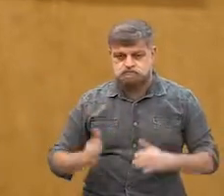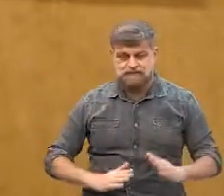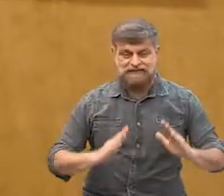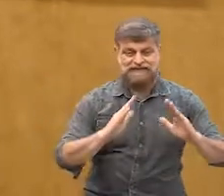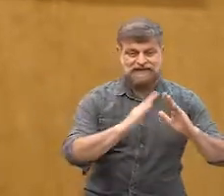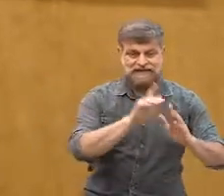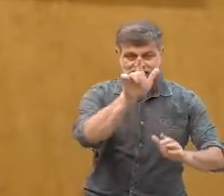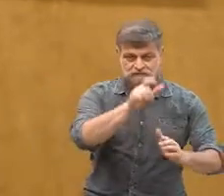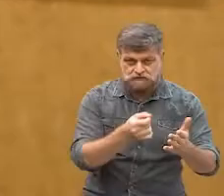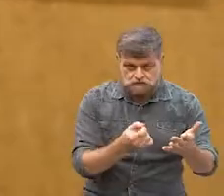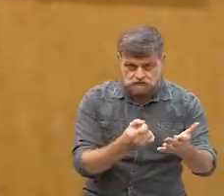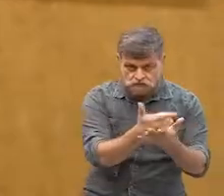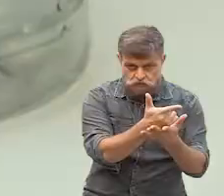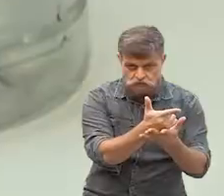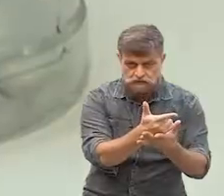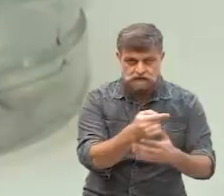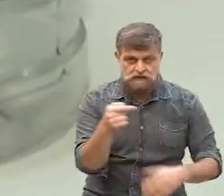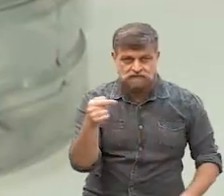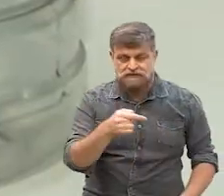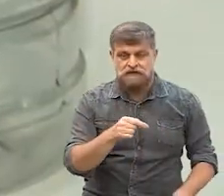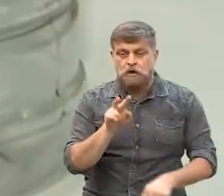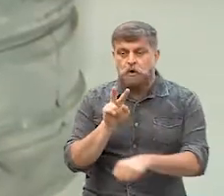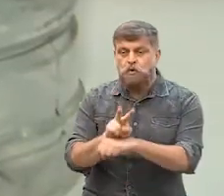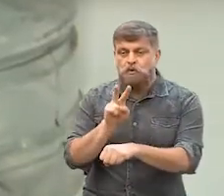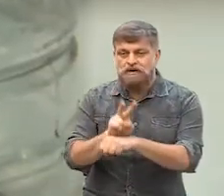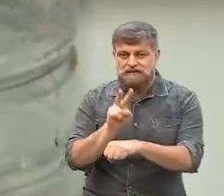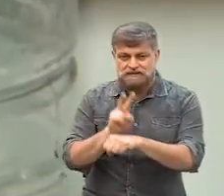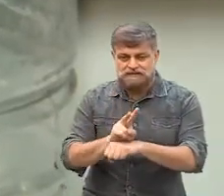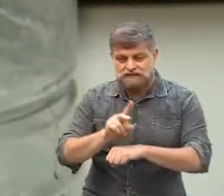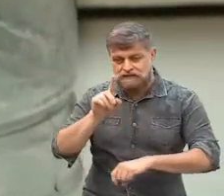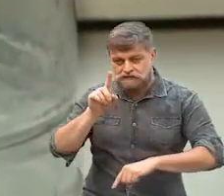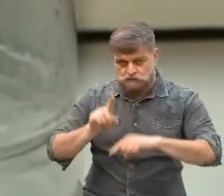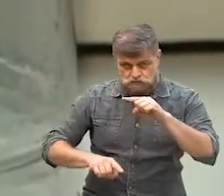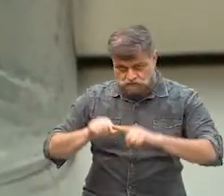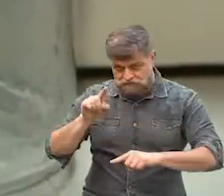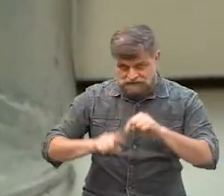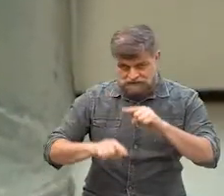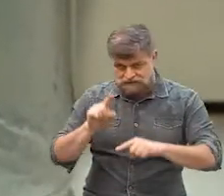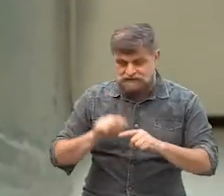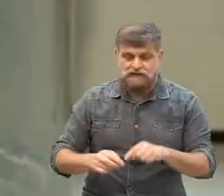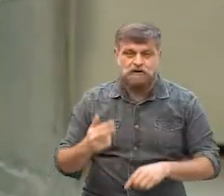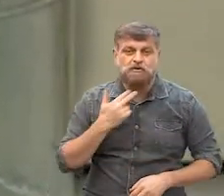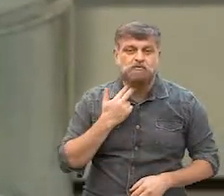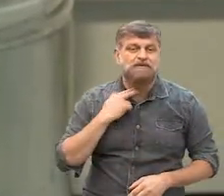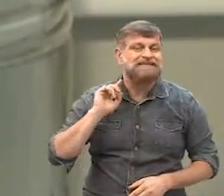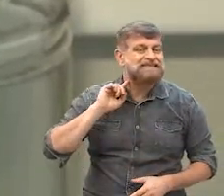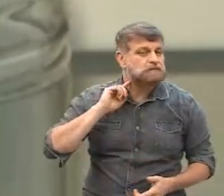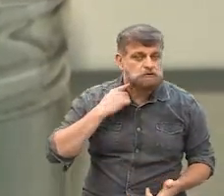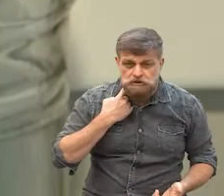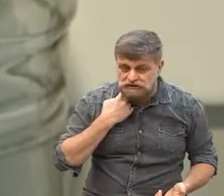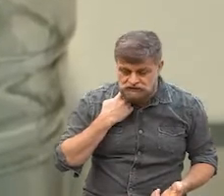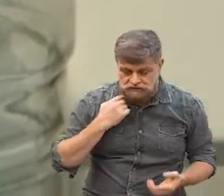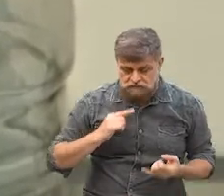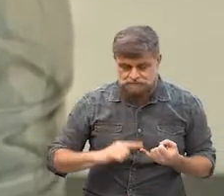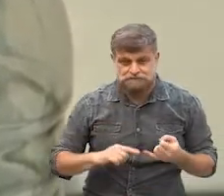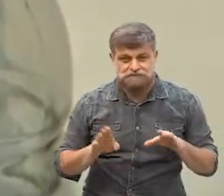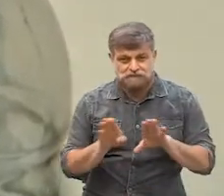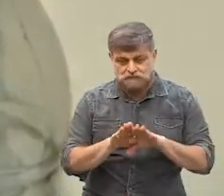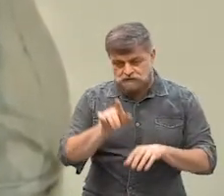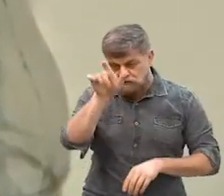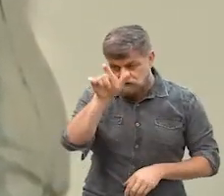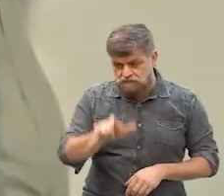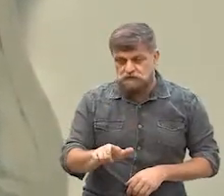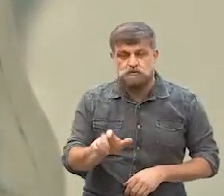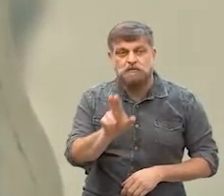do consumidor, protegendo esse produto da parte externa, da contaminação e que a pessoa